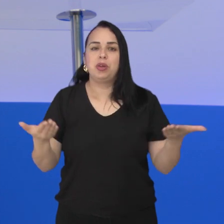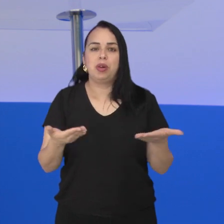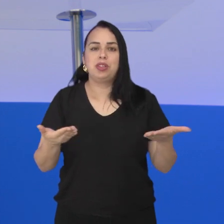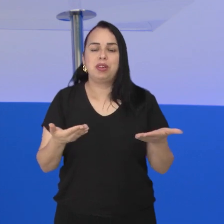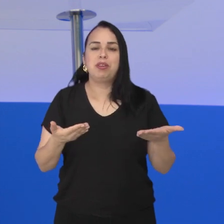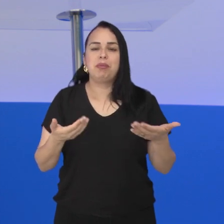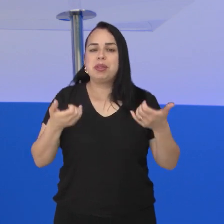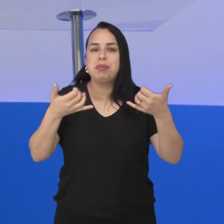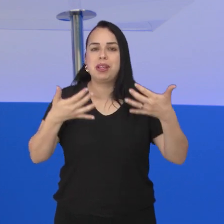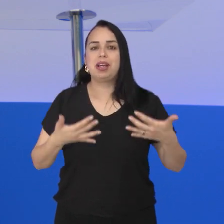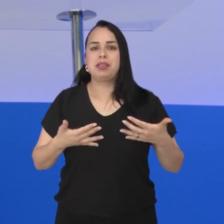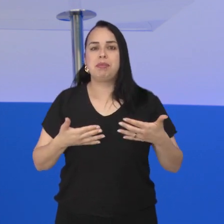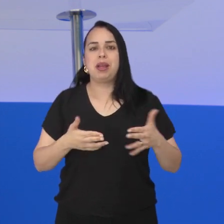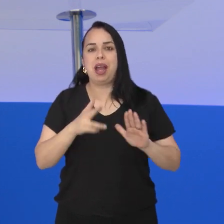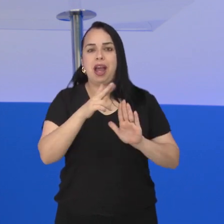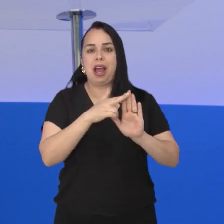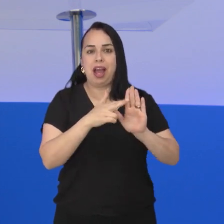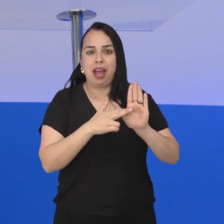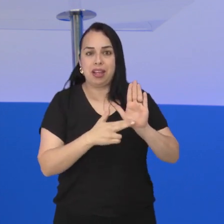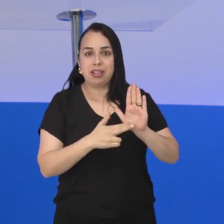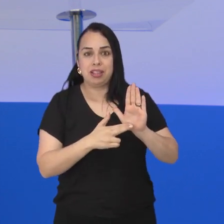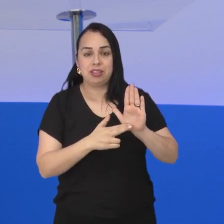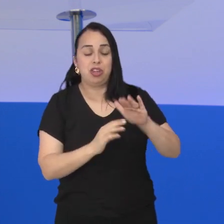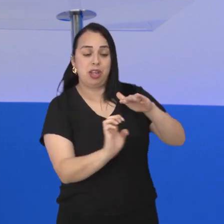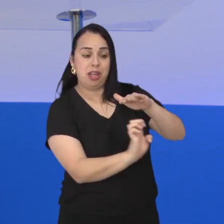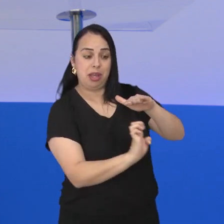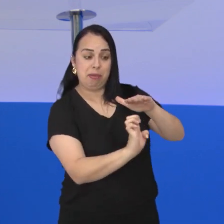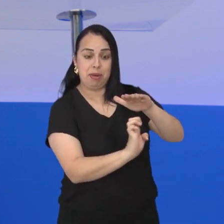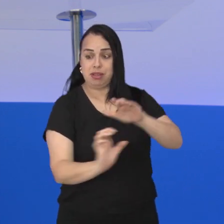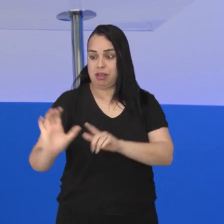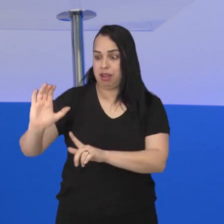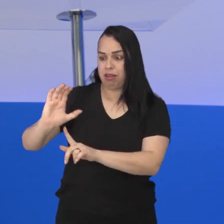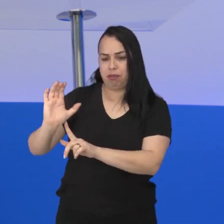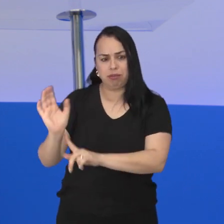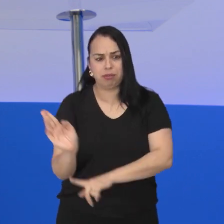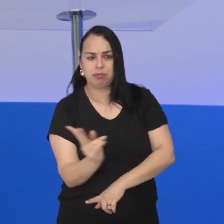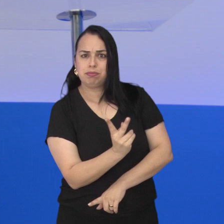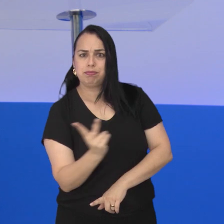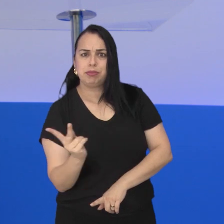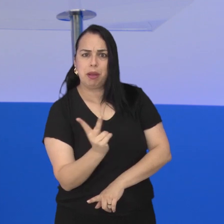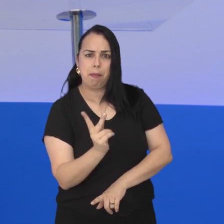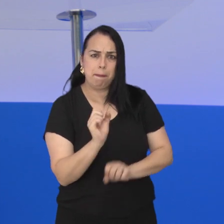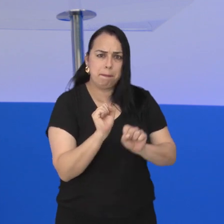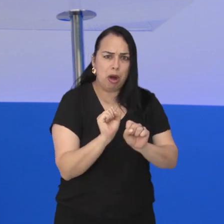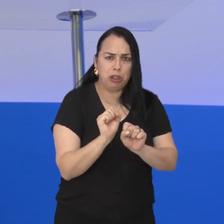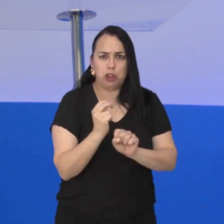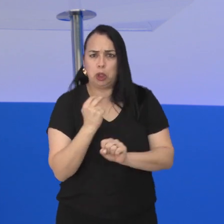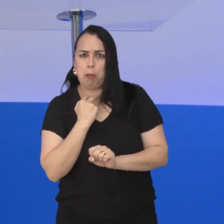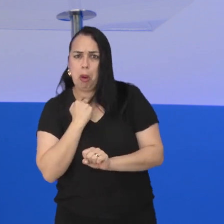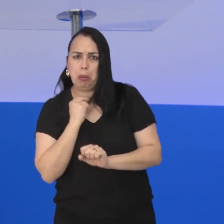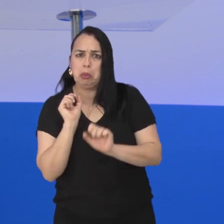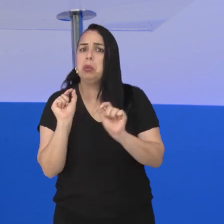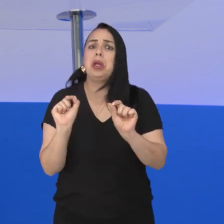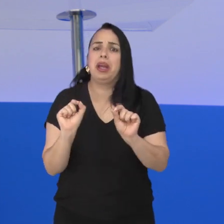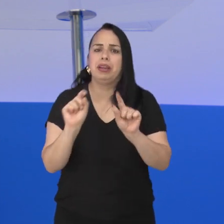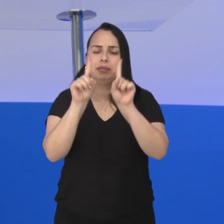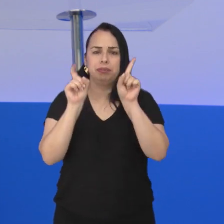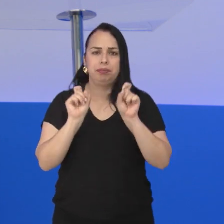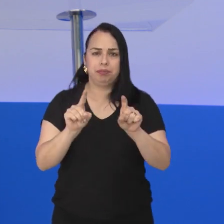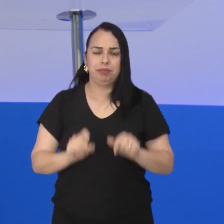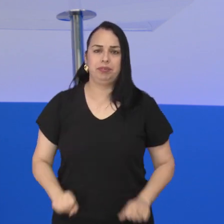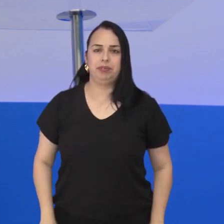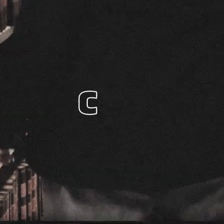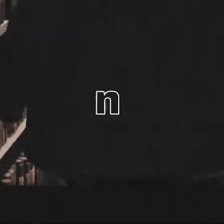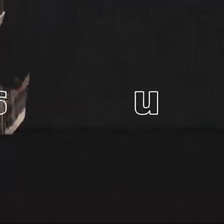no episódio de hoje a gente aborda as regras entre a relação cliente-empresa, o que pode e o que não pode. Vamos